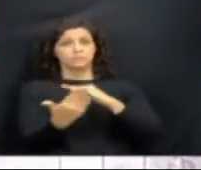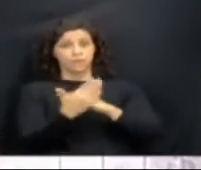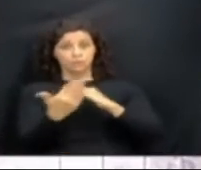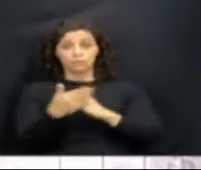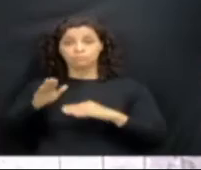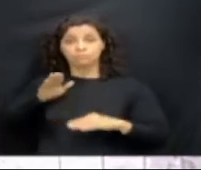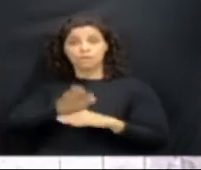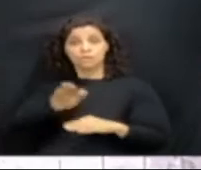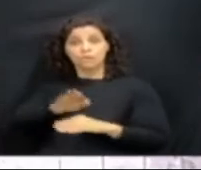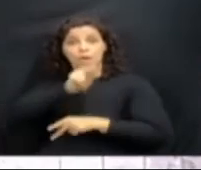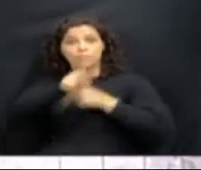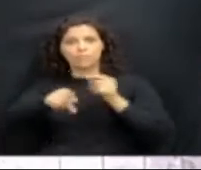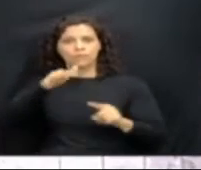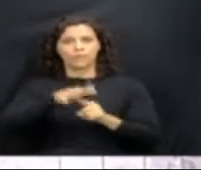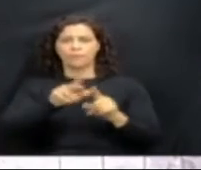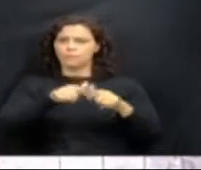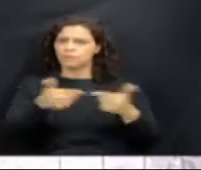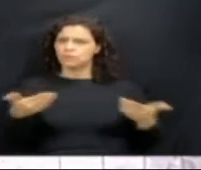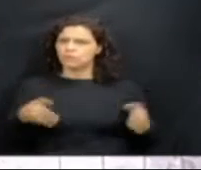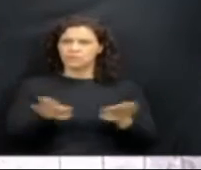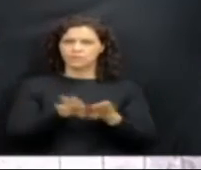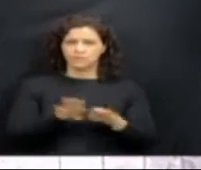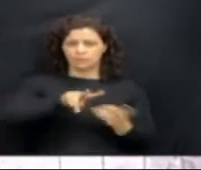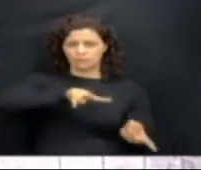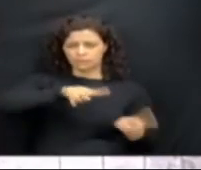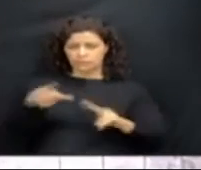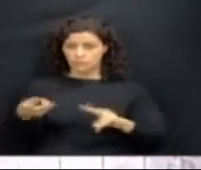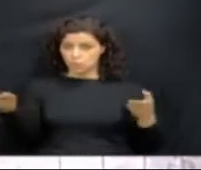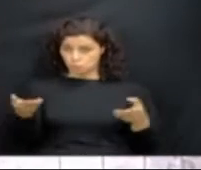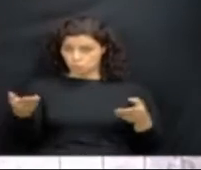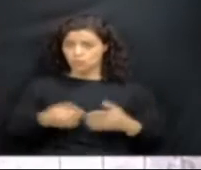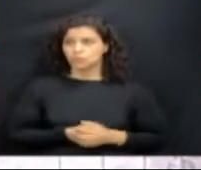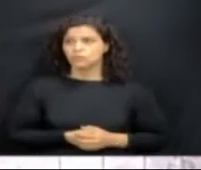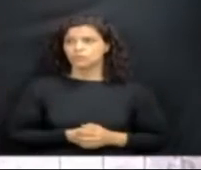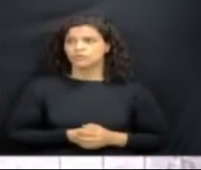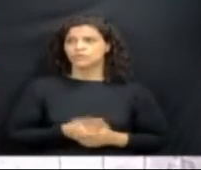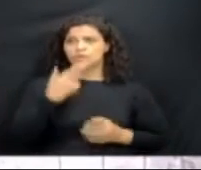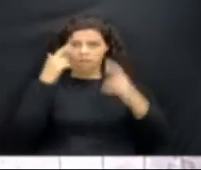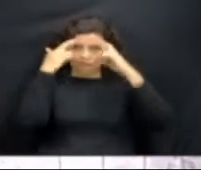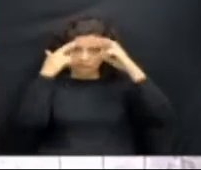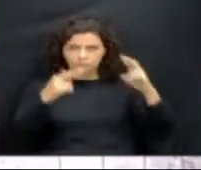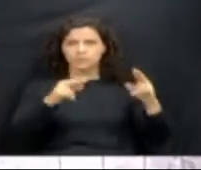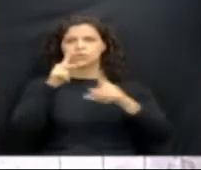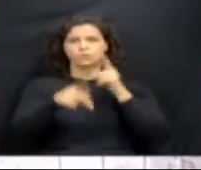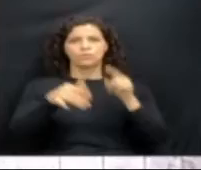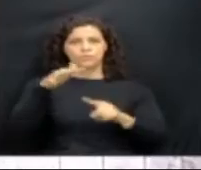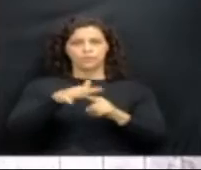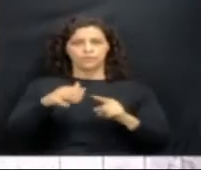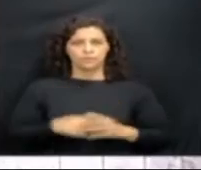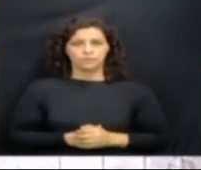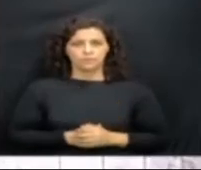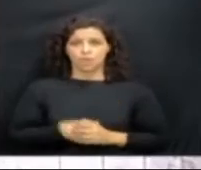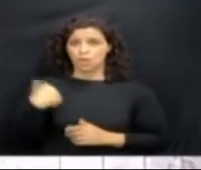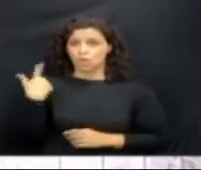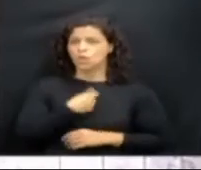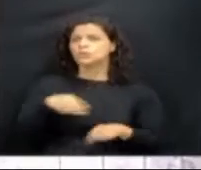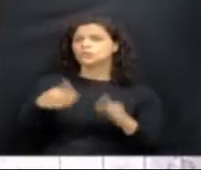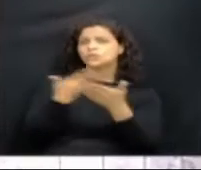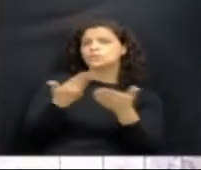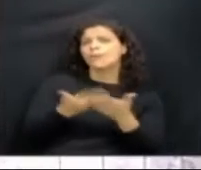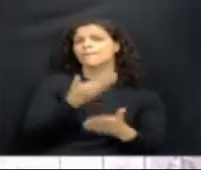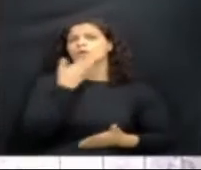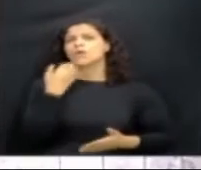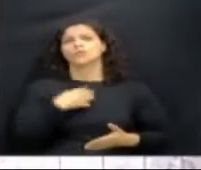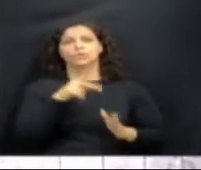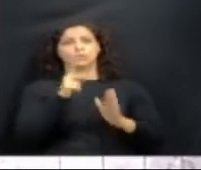povo. Portanto, não conceder delegação hoje é um respeito ao povo paranaense. É a gente estudar melhor